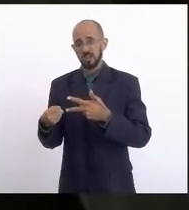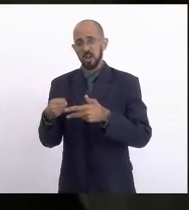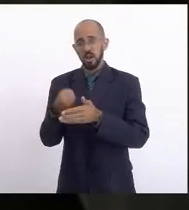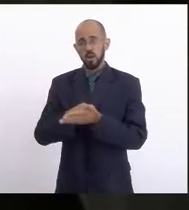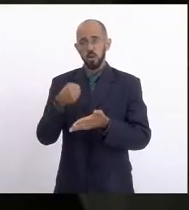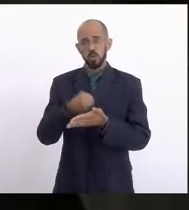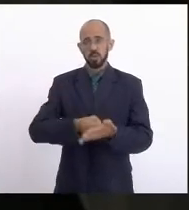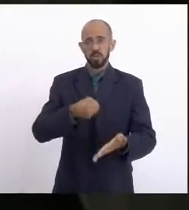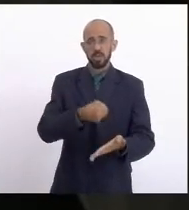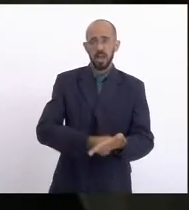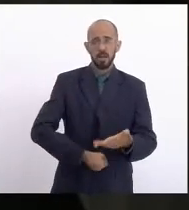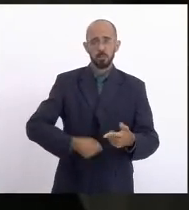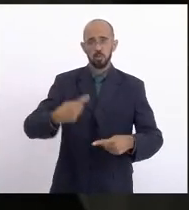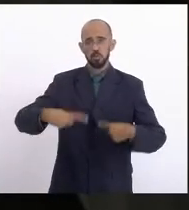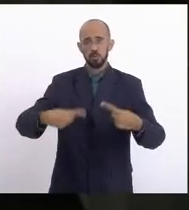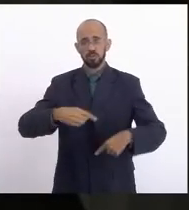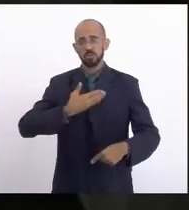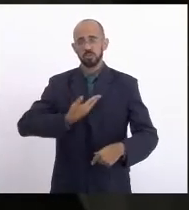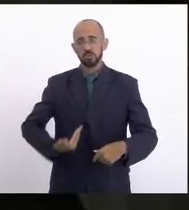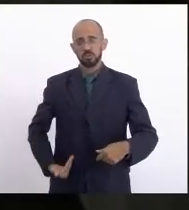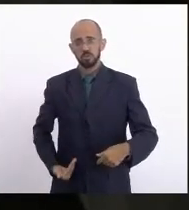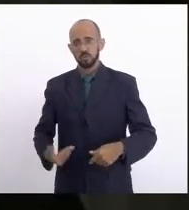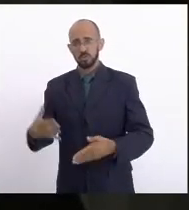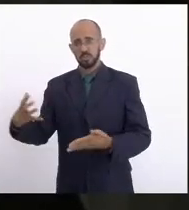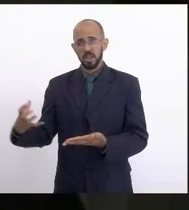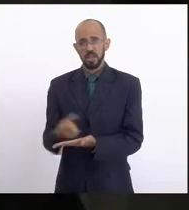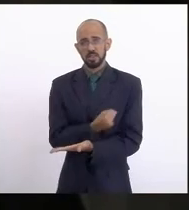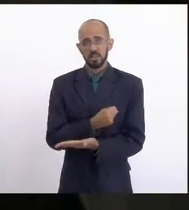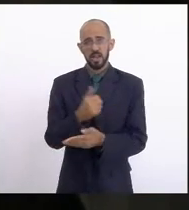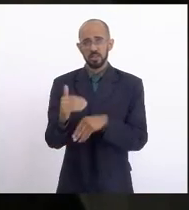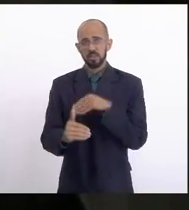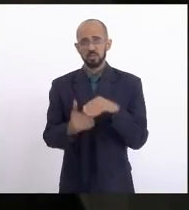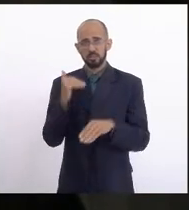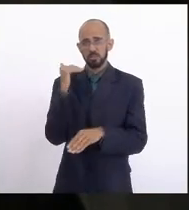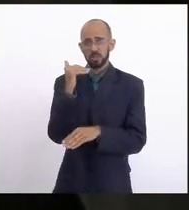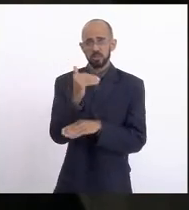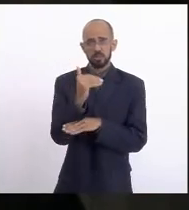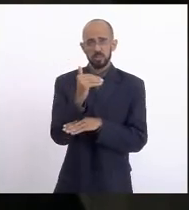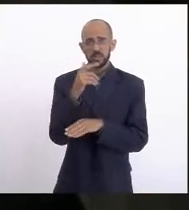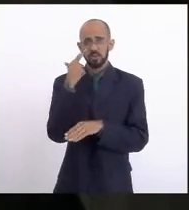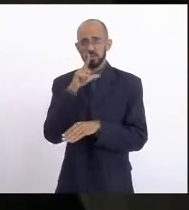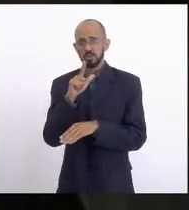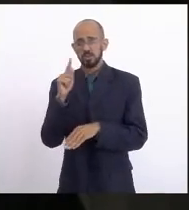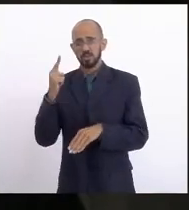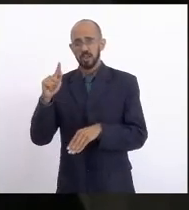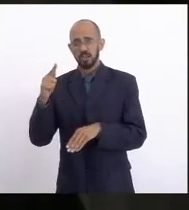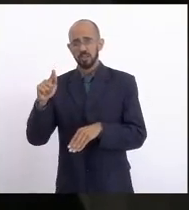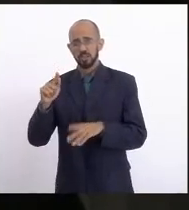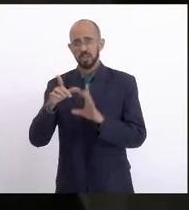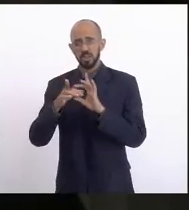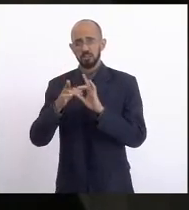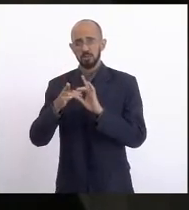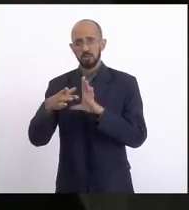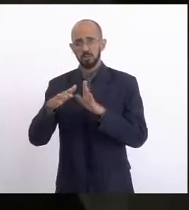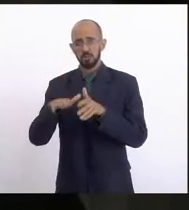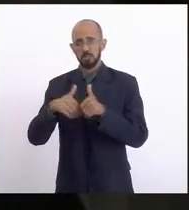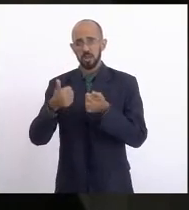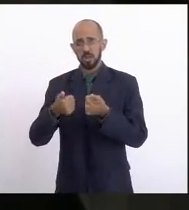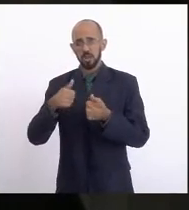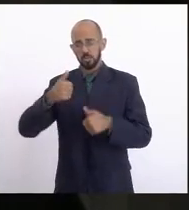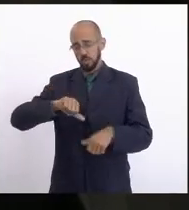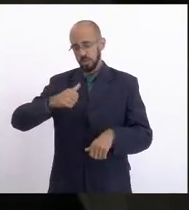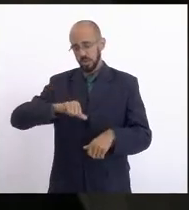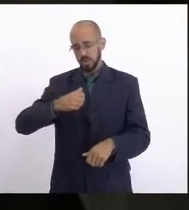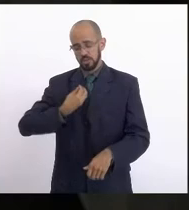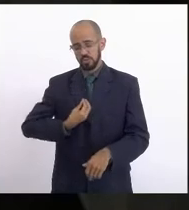políticas públicas que resgate a soberania, garanta a democracia e melhore a qualidade de vida do